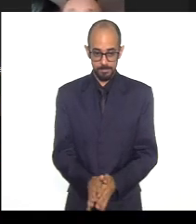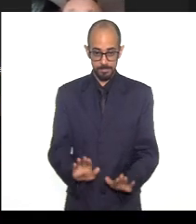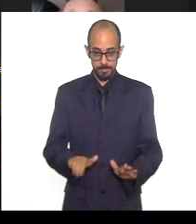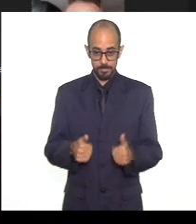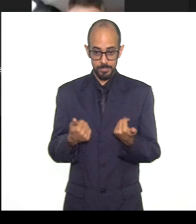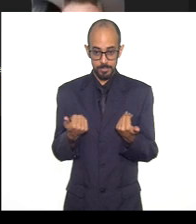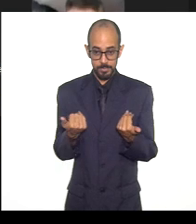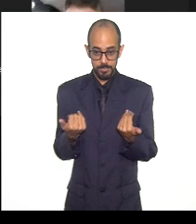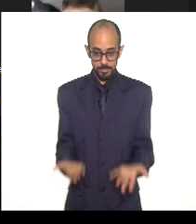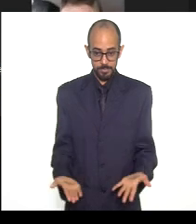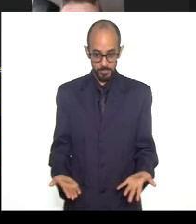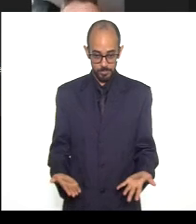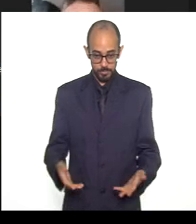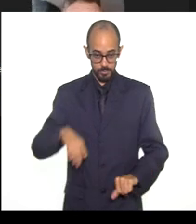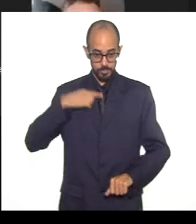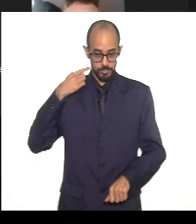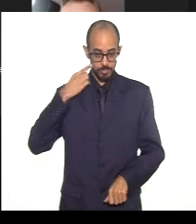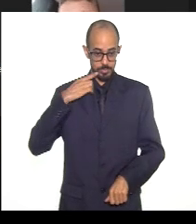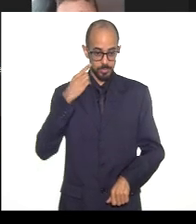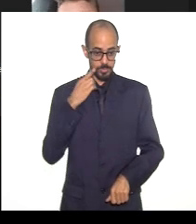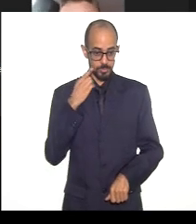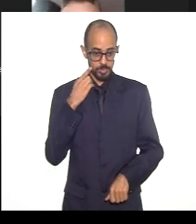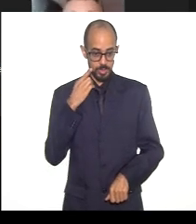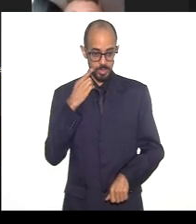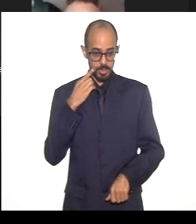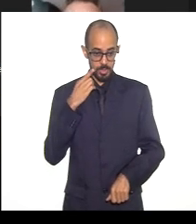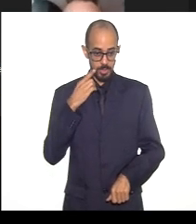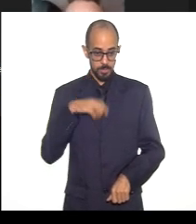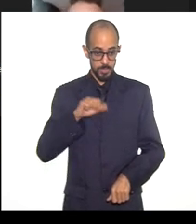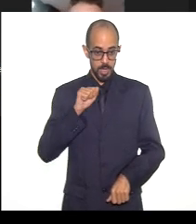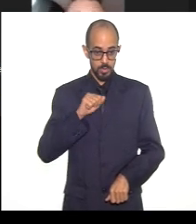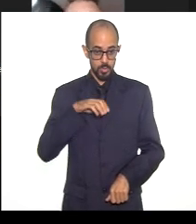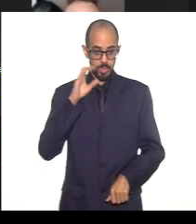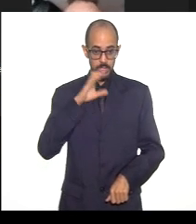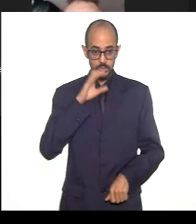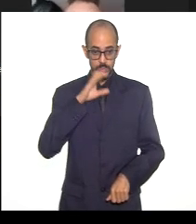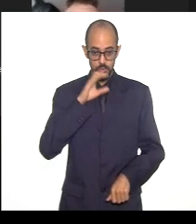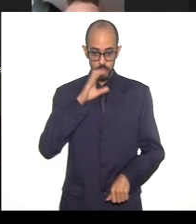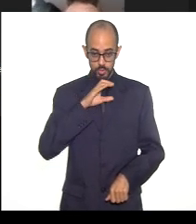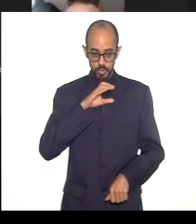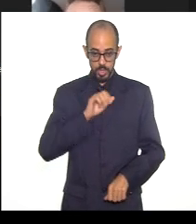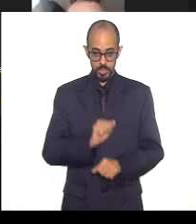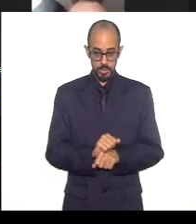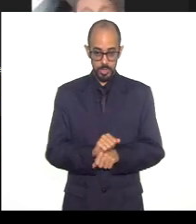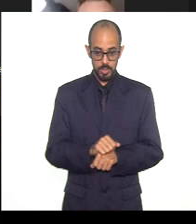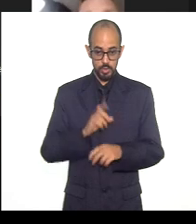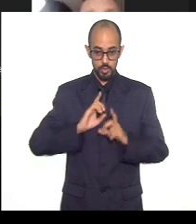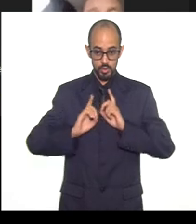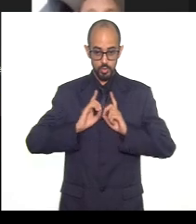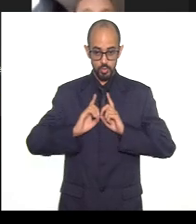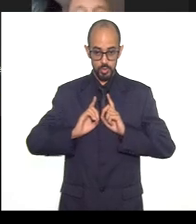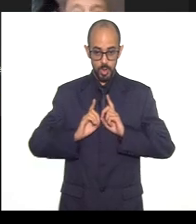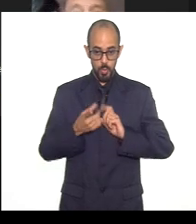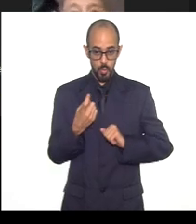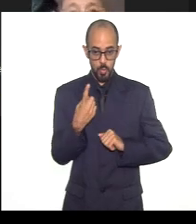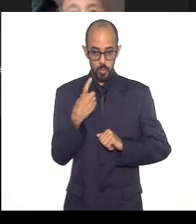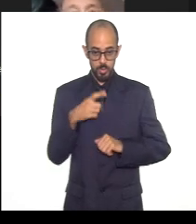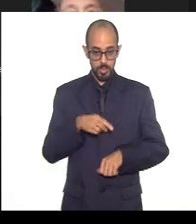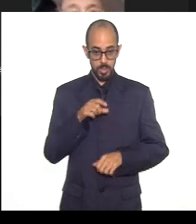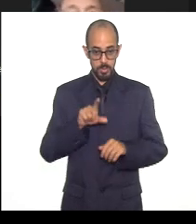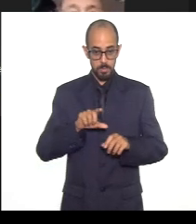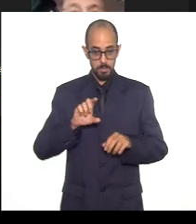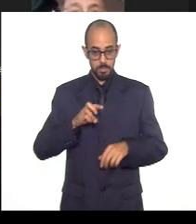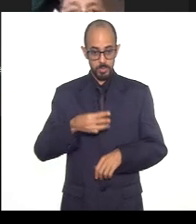Então, deputado, em regime de urgência e continuação da discussão única, projeto de lei